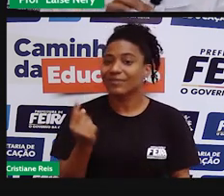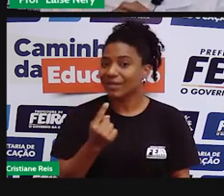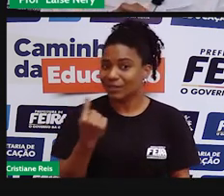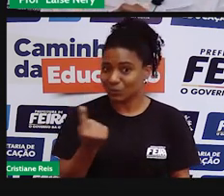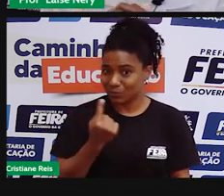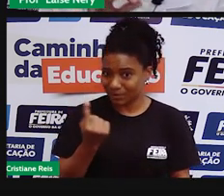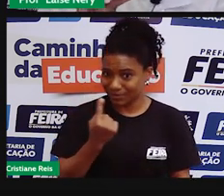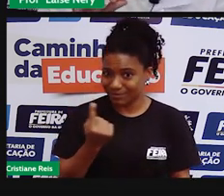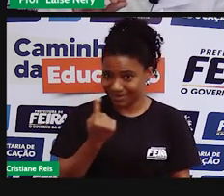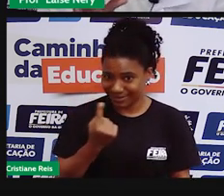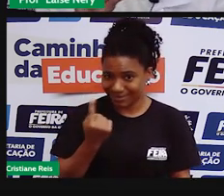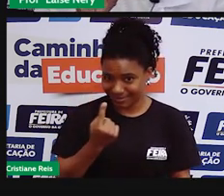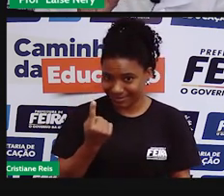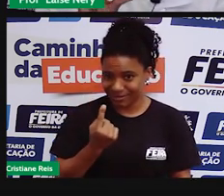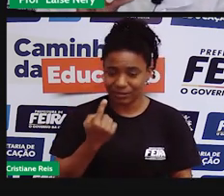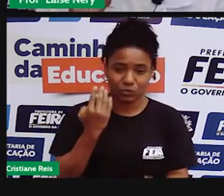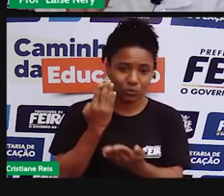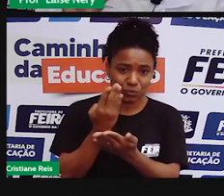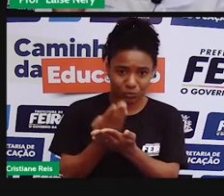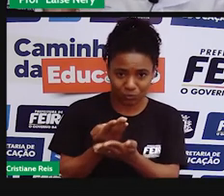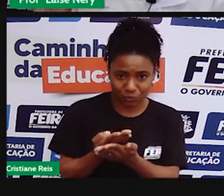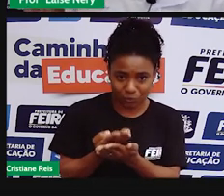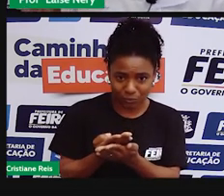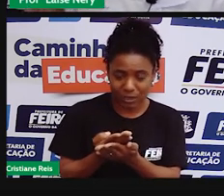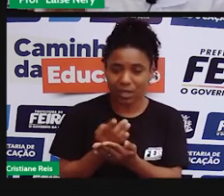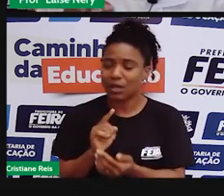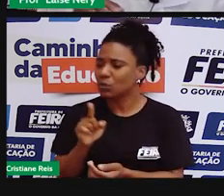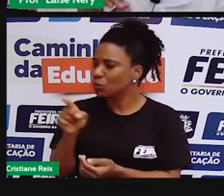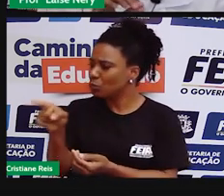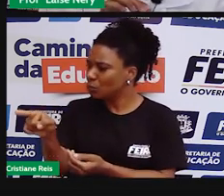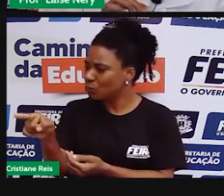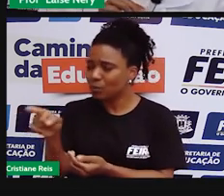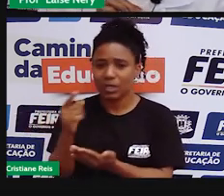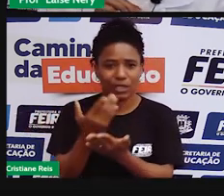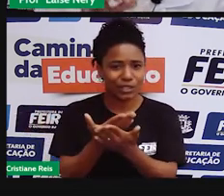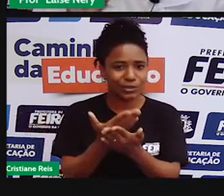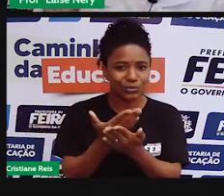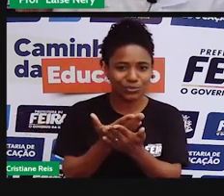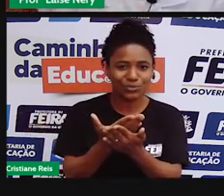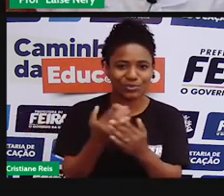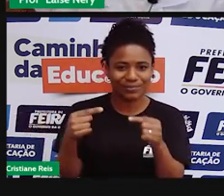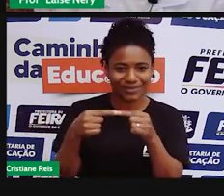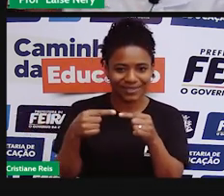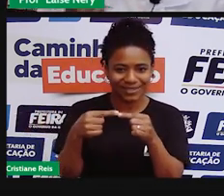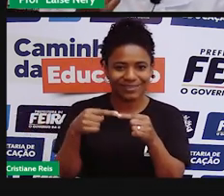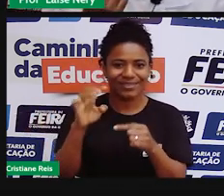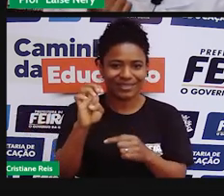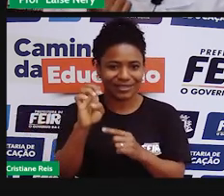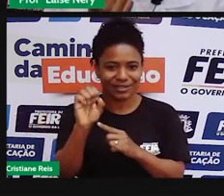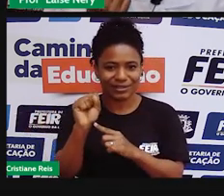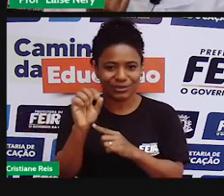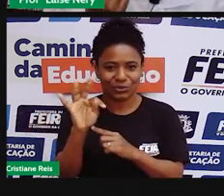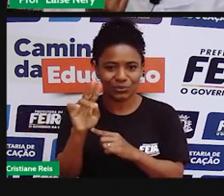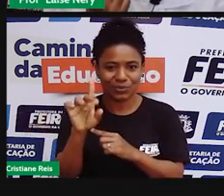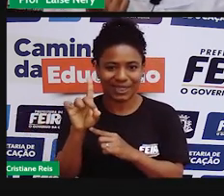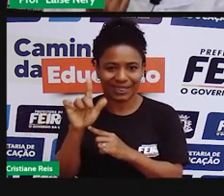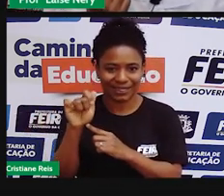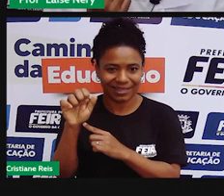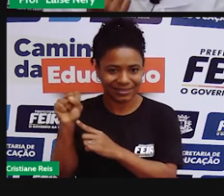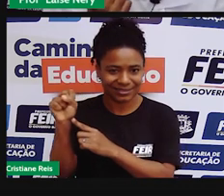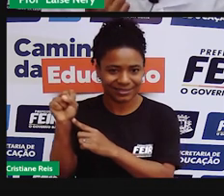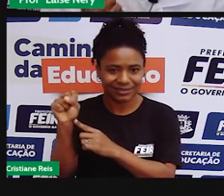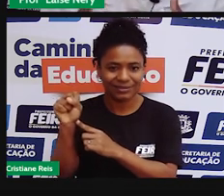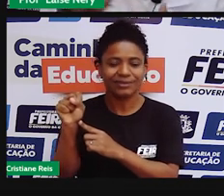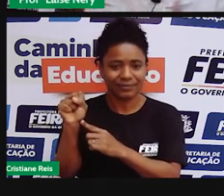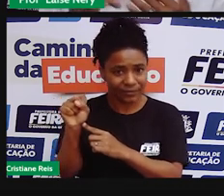forma estudo tu estudas em estuda quando eu falo de uma pessoa